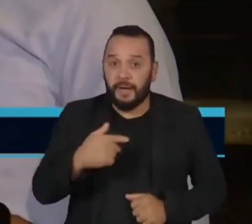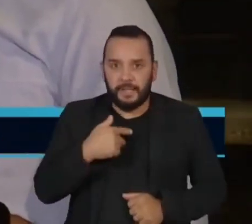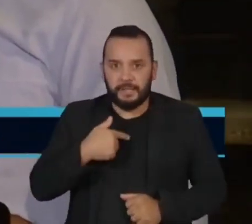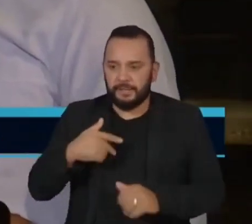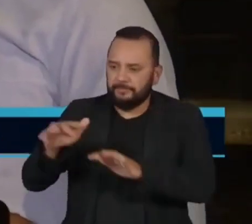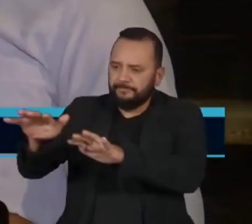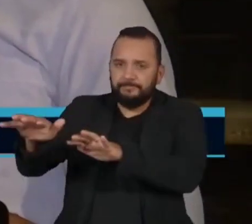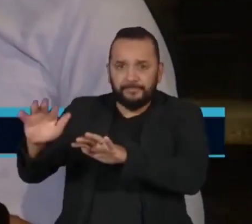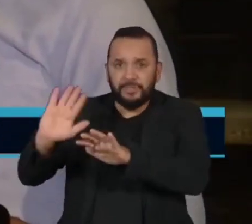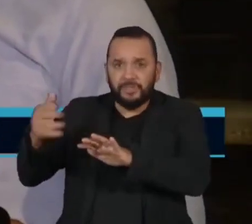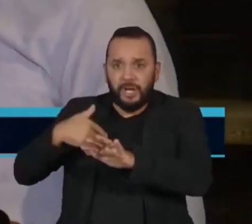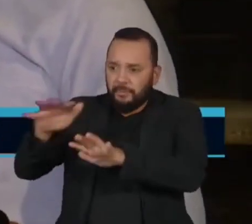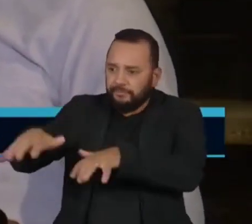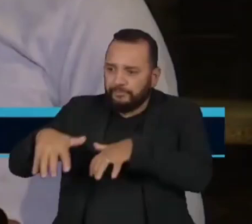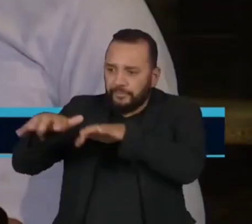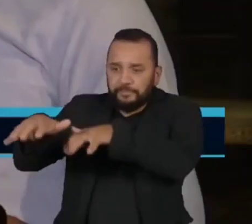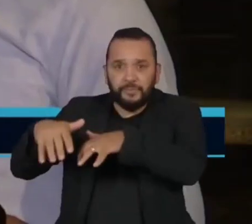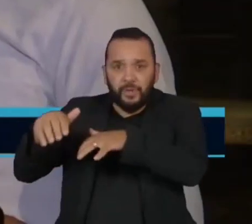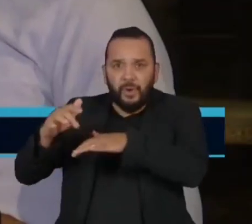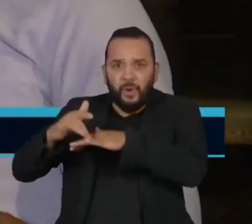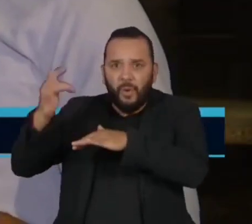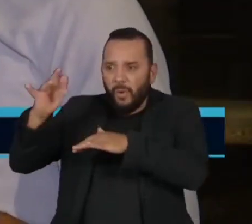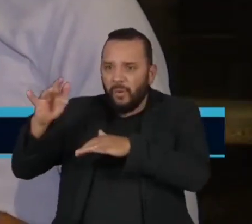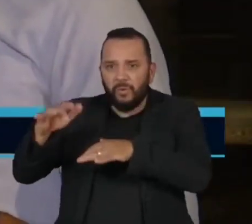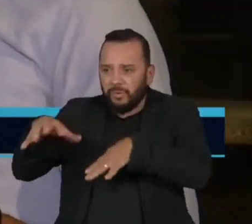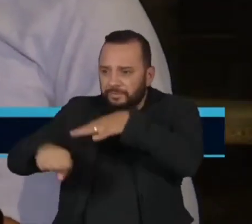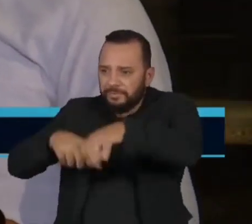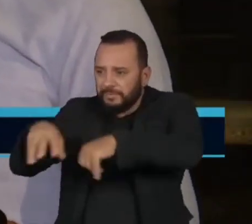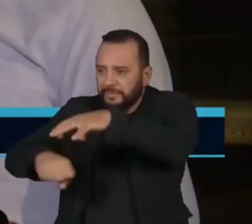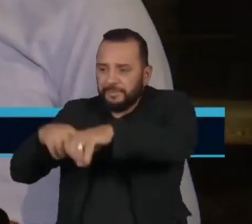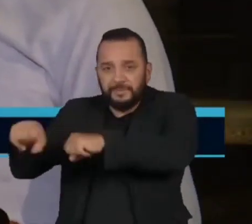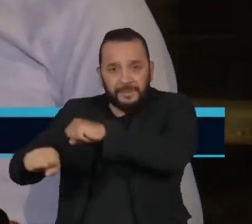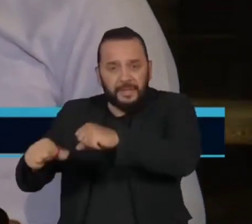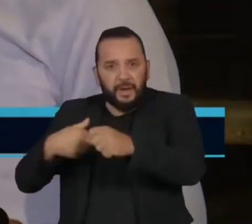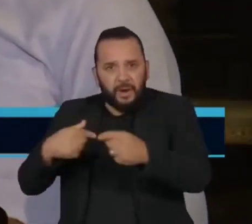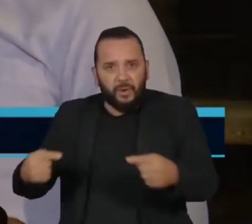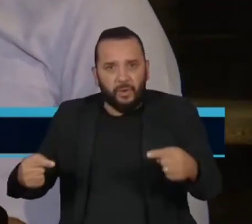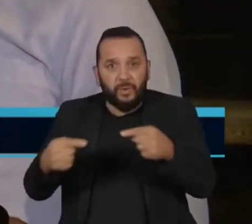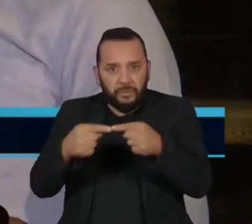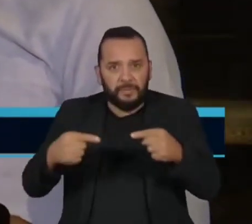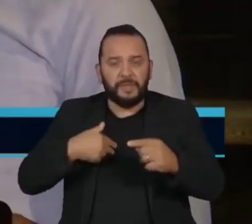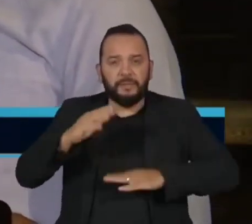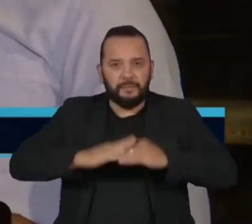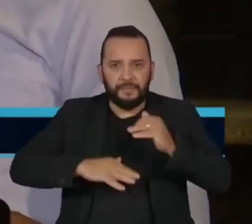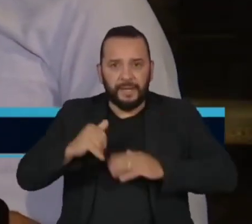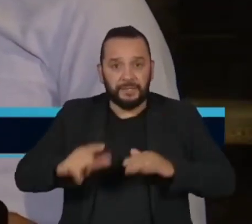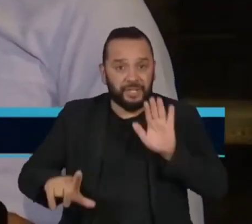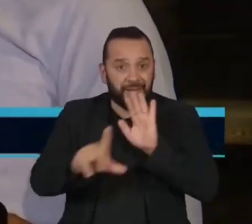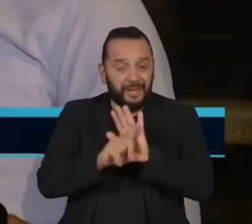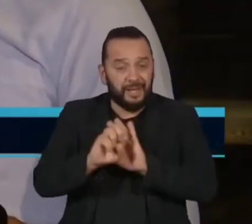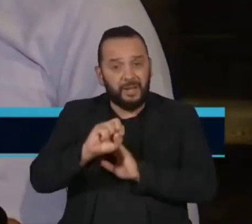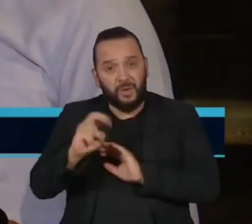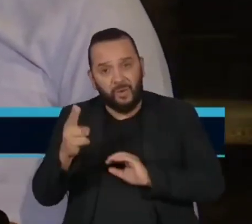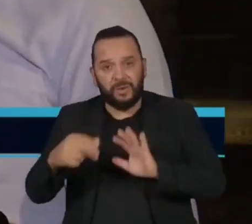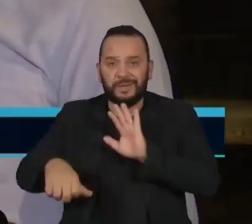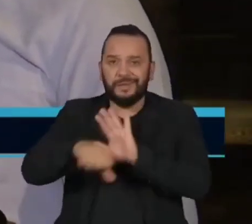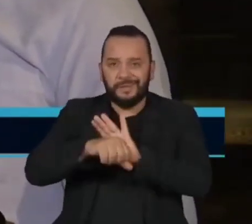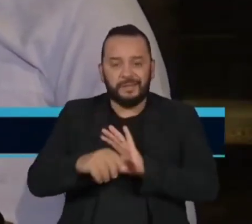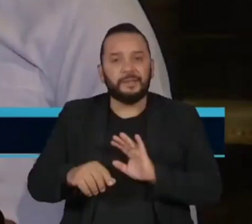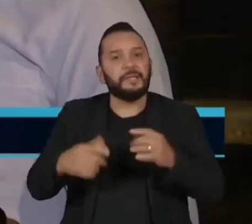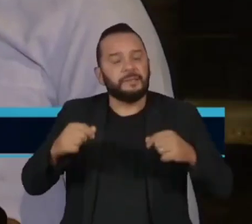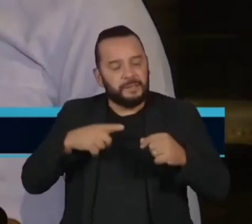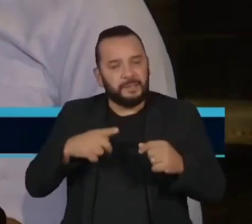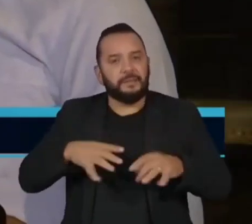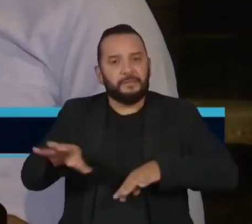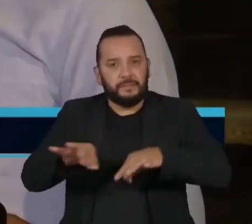práticas ilícitas ou irregularidades e ajudar os trabalhos de inteligência, investigação e planejamento de ações de